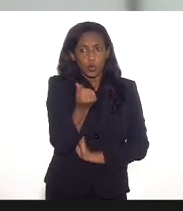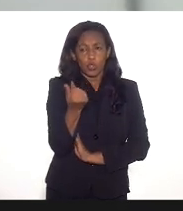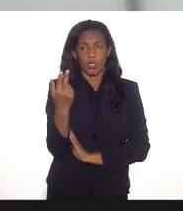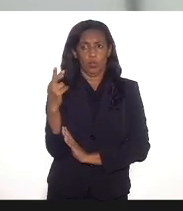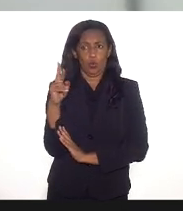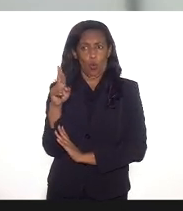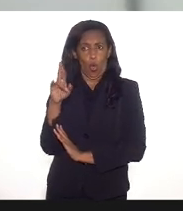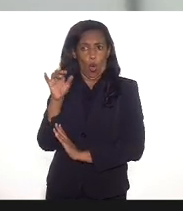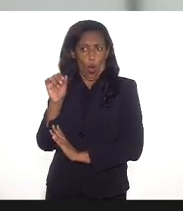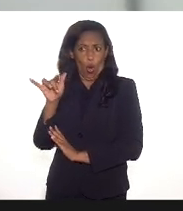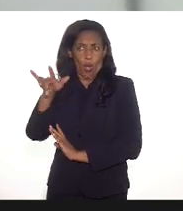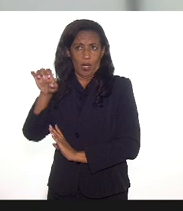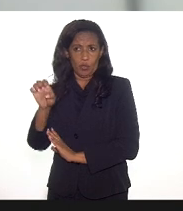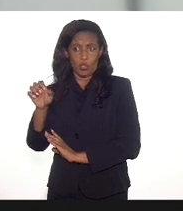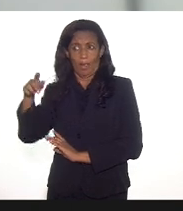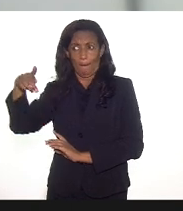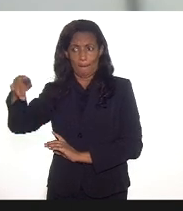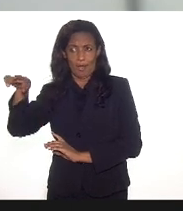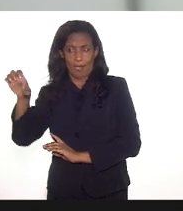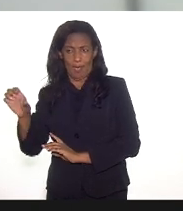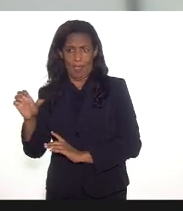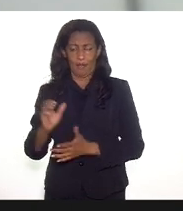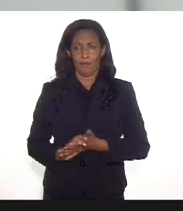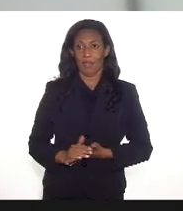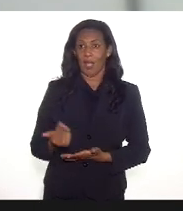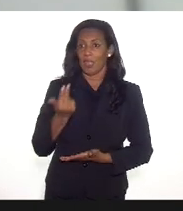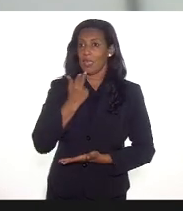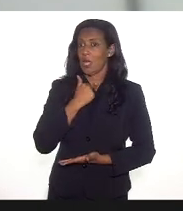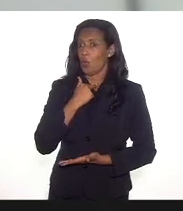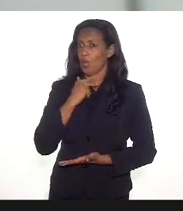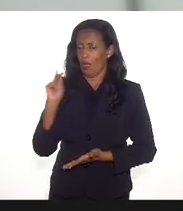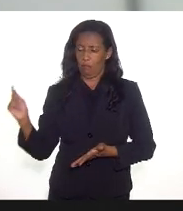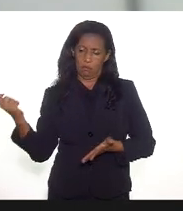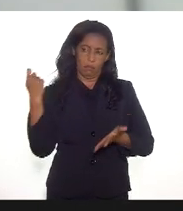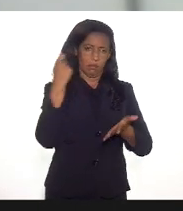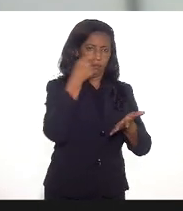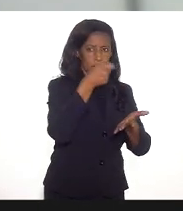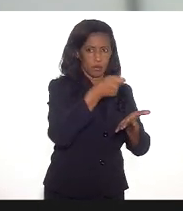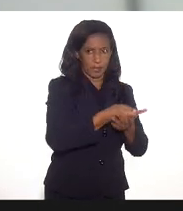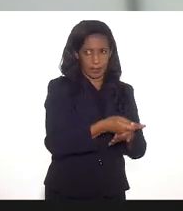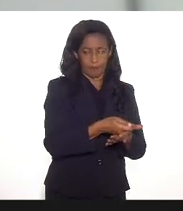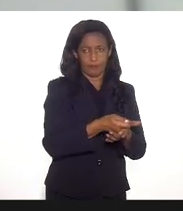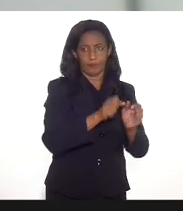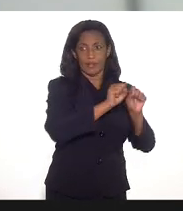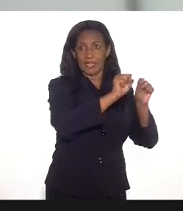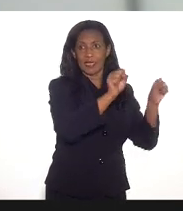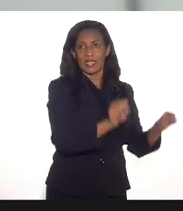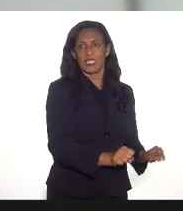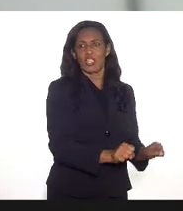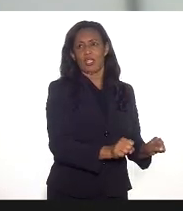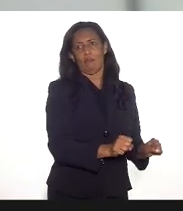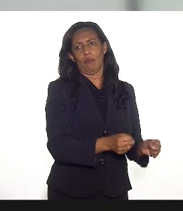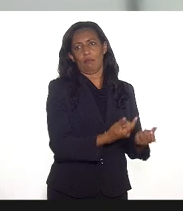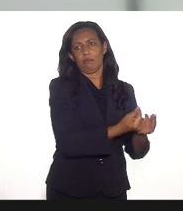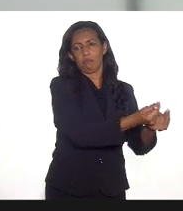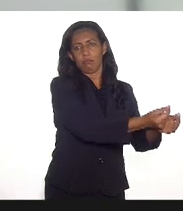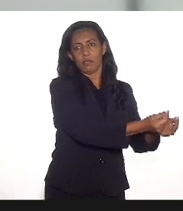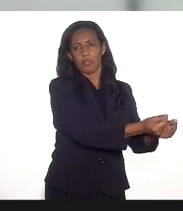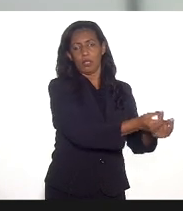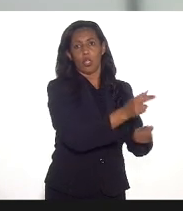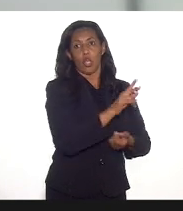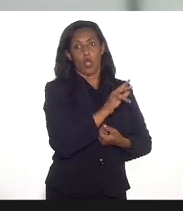PE não suplementa, não dá para pagar o sistema financeiro do